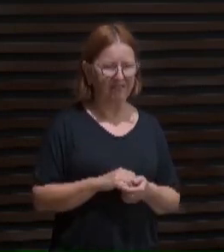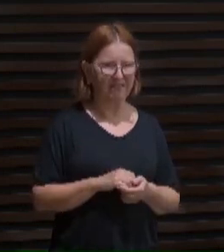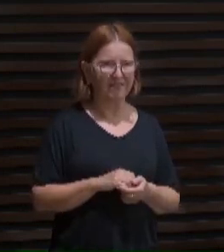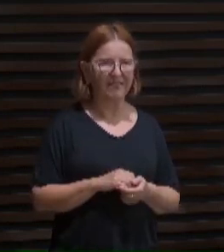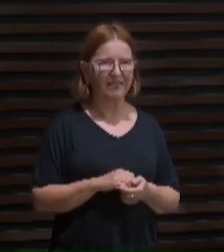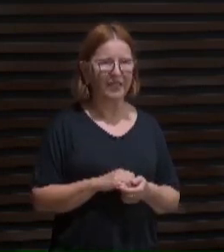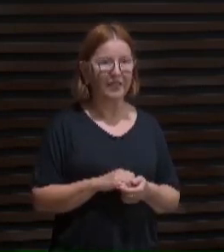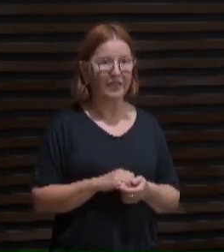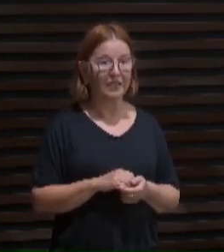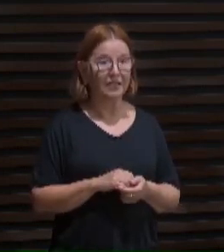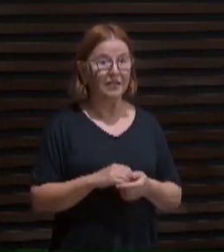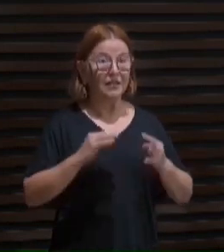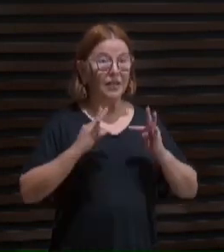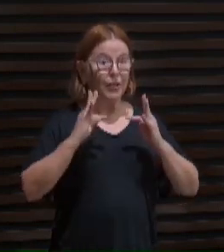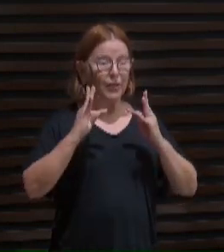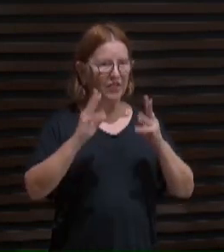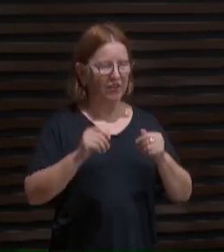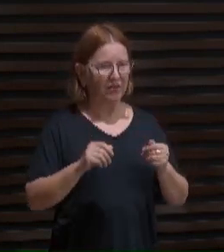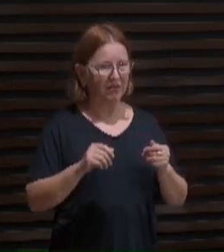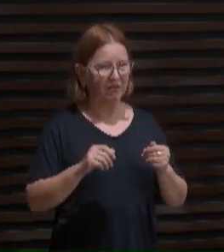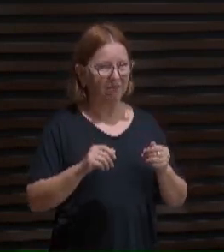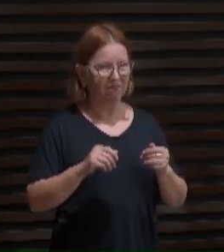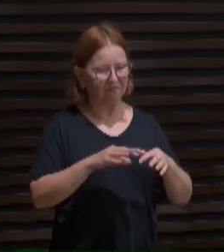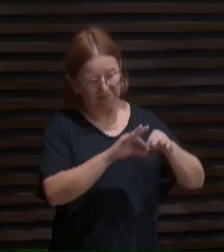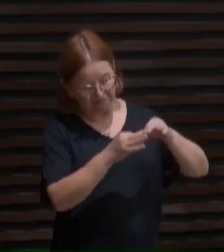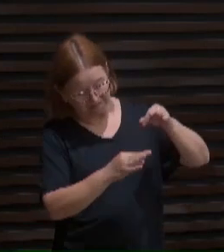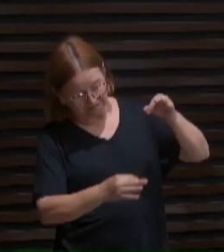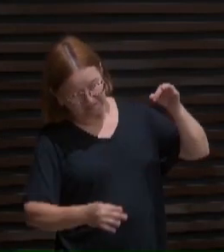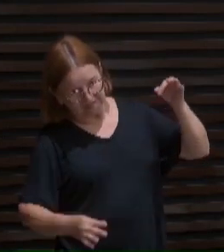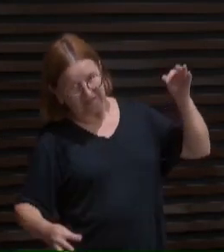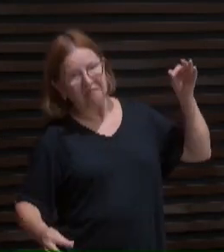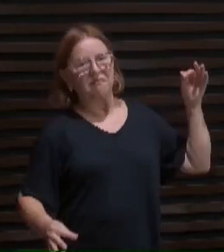destas todas. É uma lista interminável.